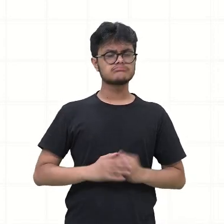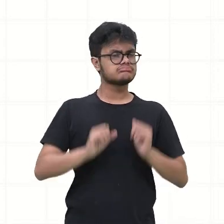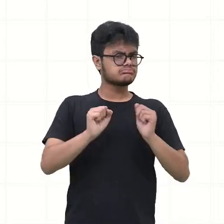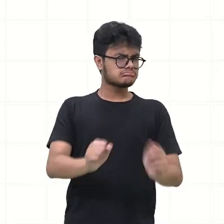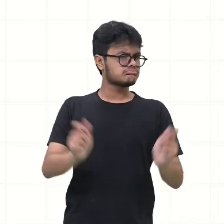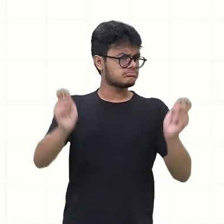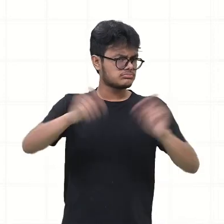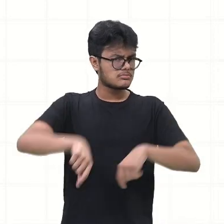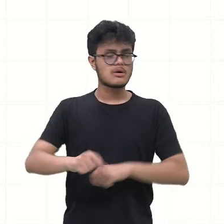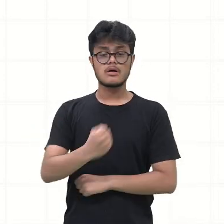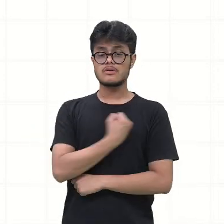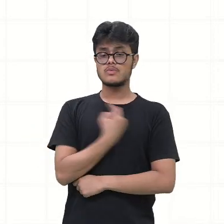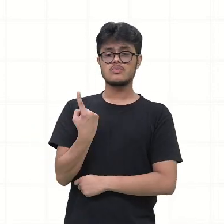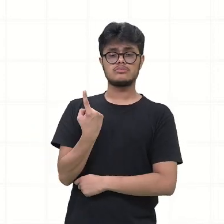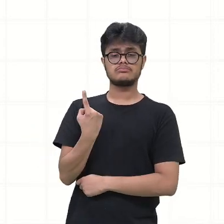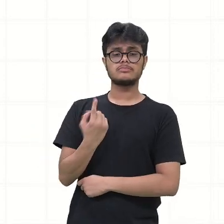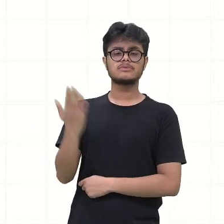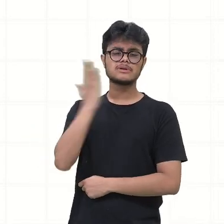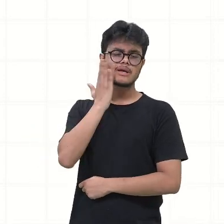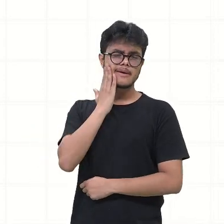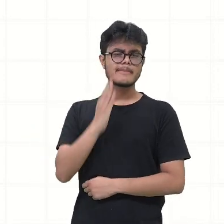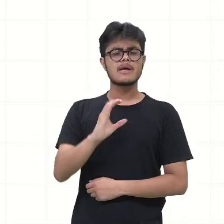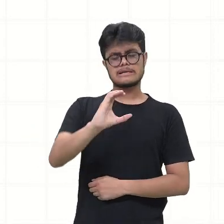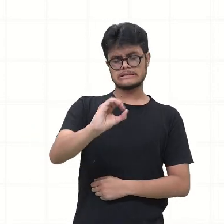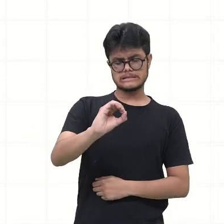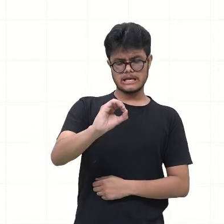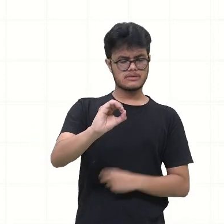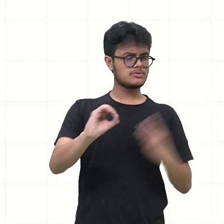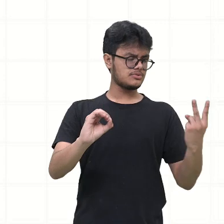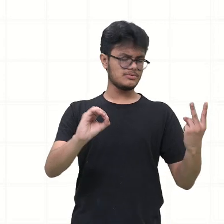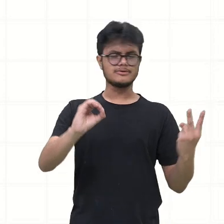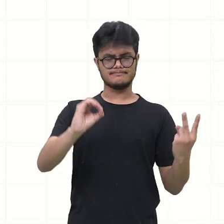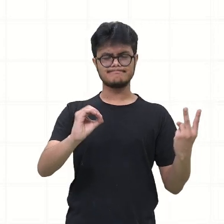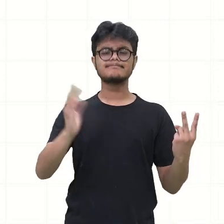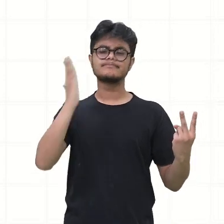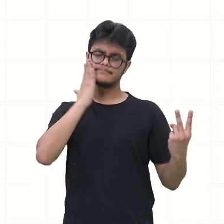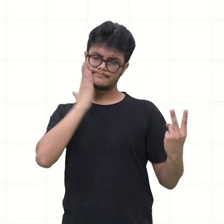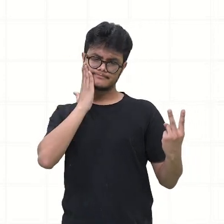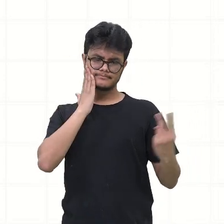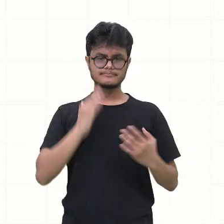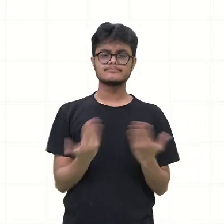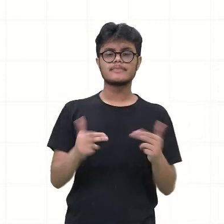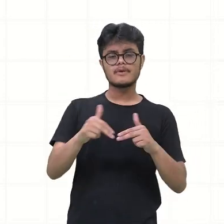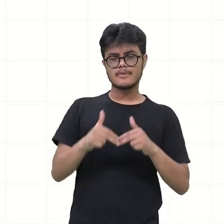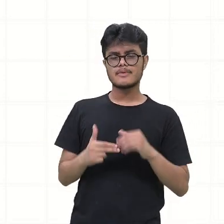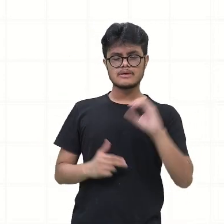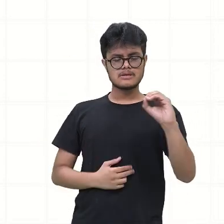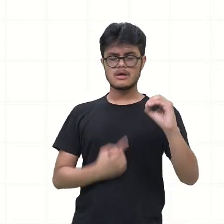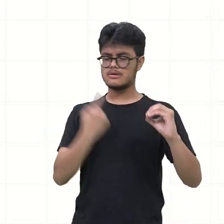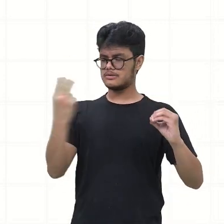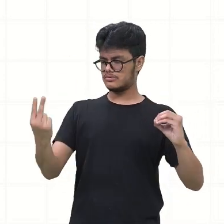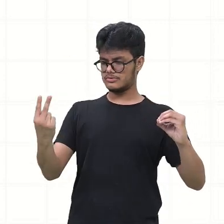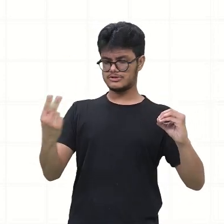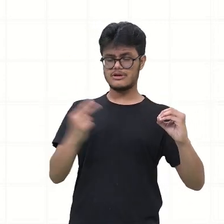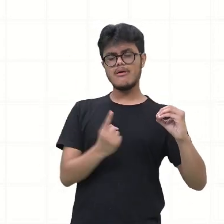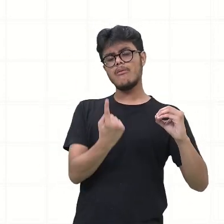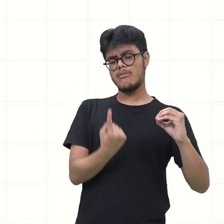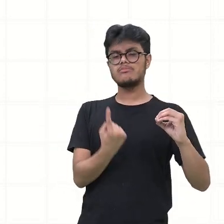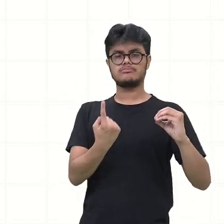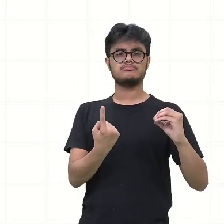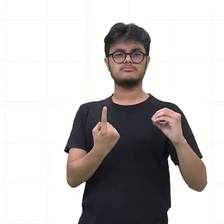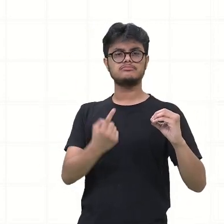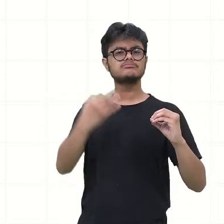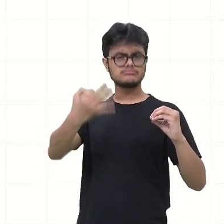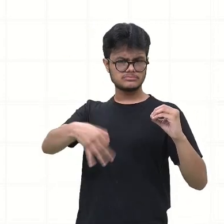muito bem o 1. Eu sei que o 1 vai estar entre o 0 e o 2. Então, eu posso estimar que o 1 esteja mais ou menos nesse